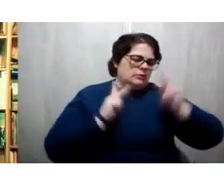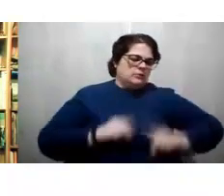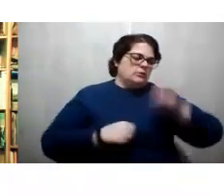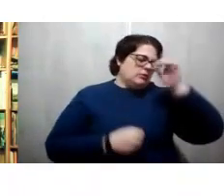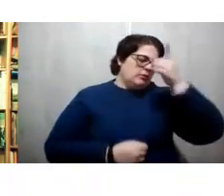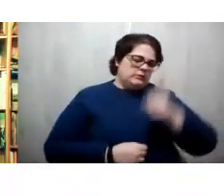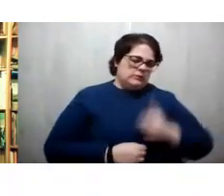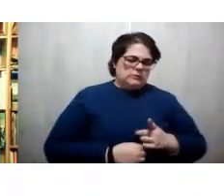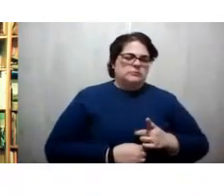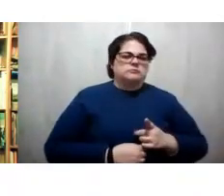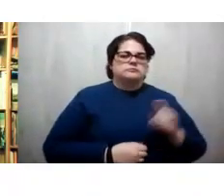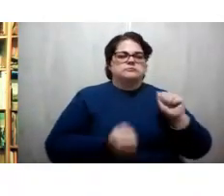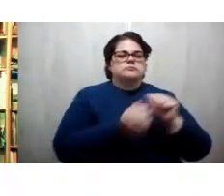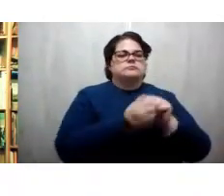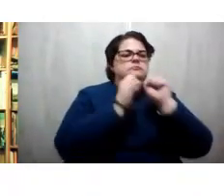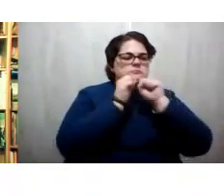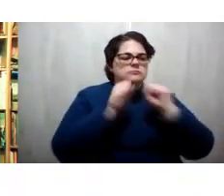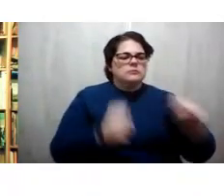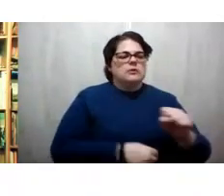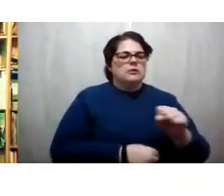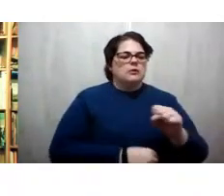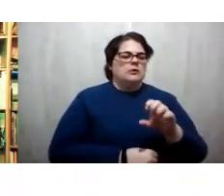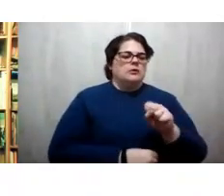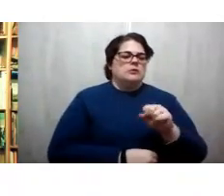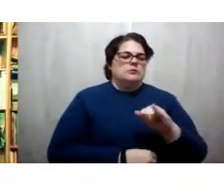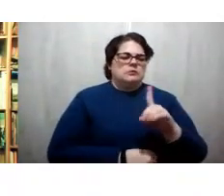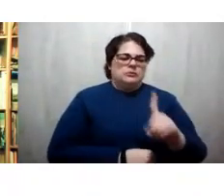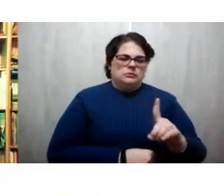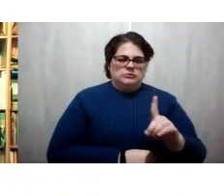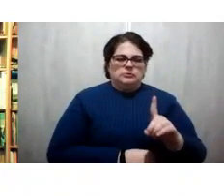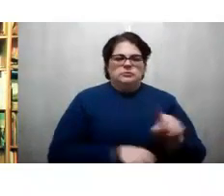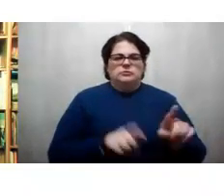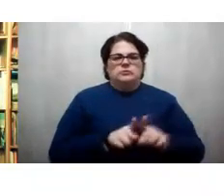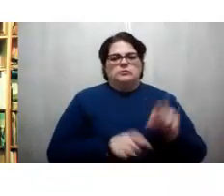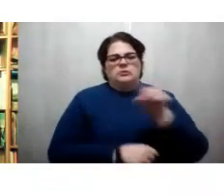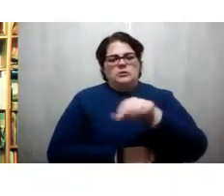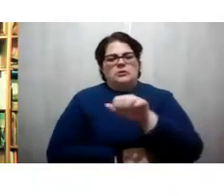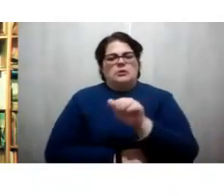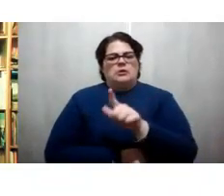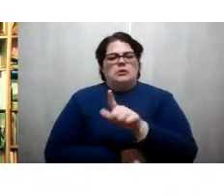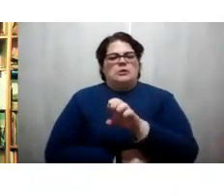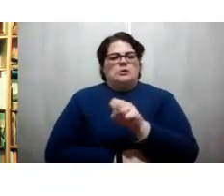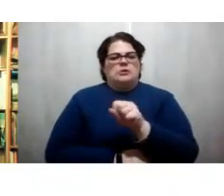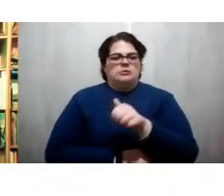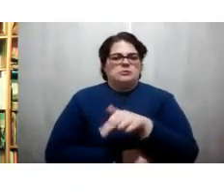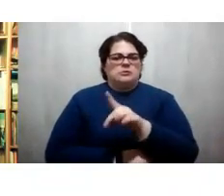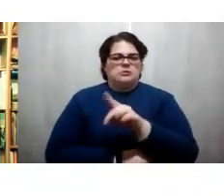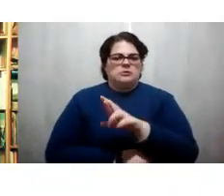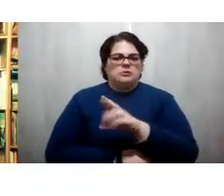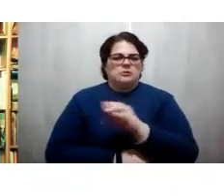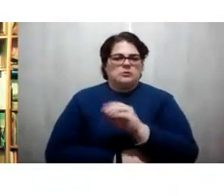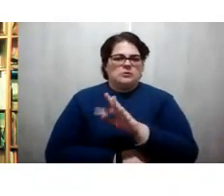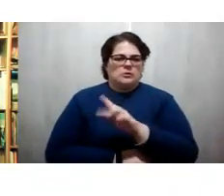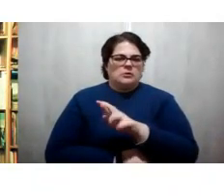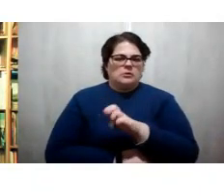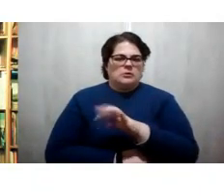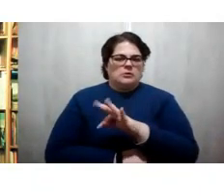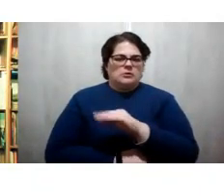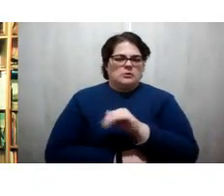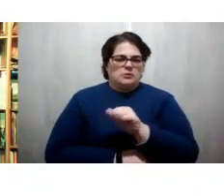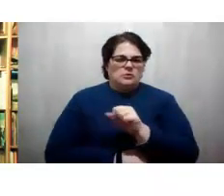com o secretário Cid Torquato e outras pessoas, como o Alessandro Freitas, para decidir e